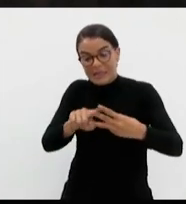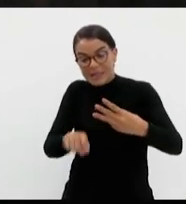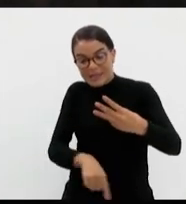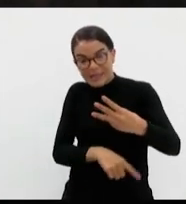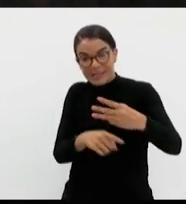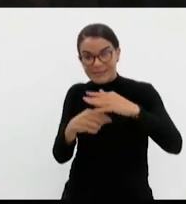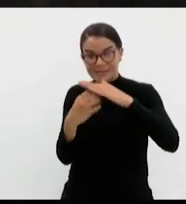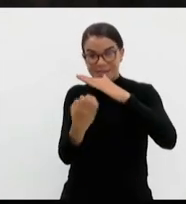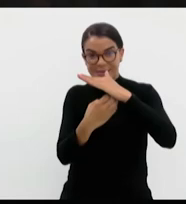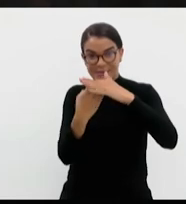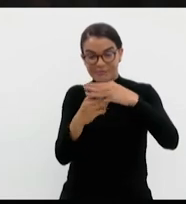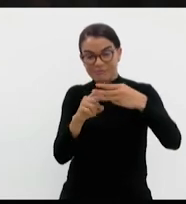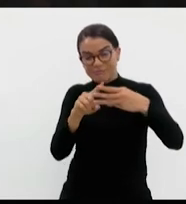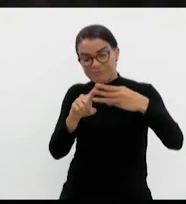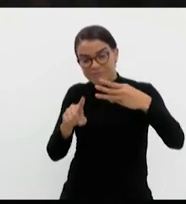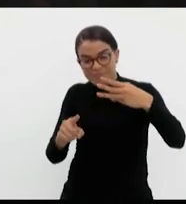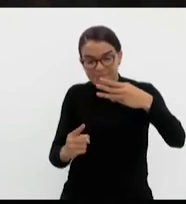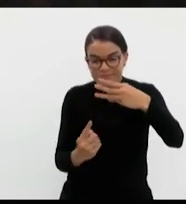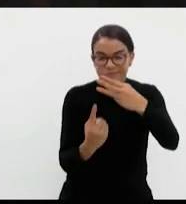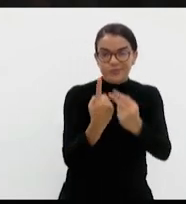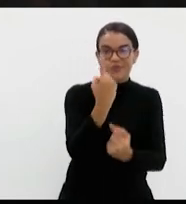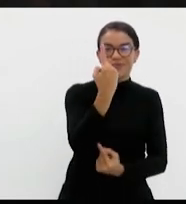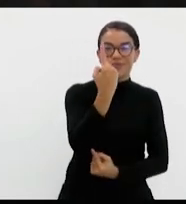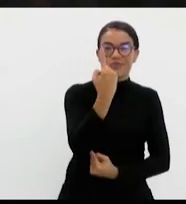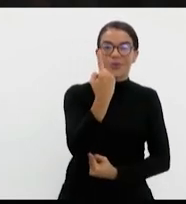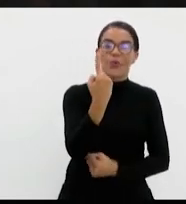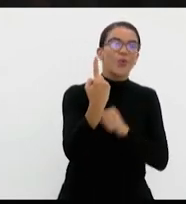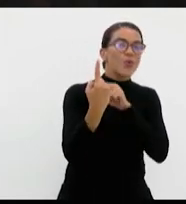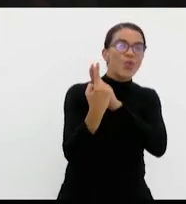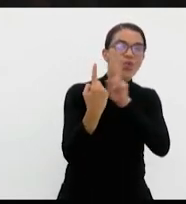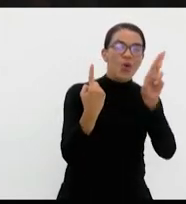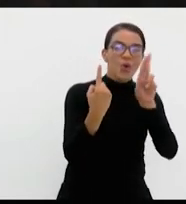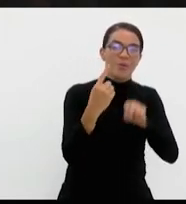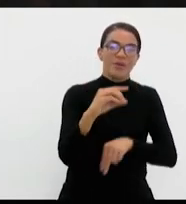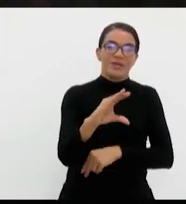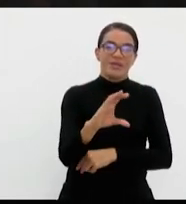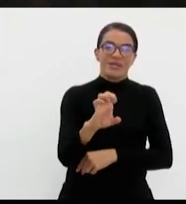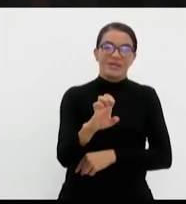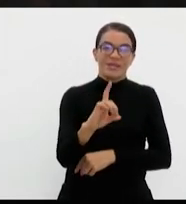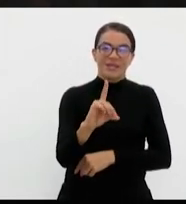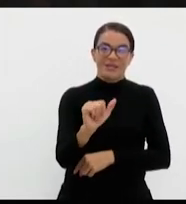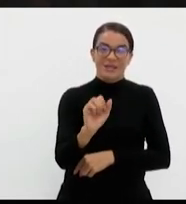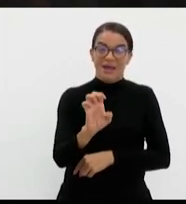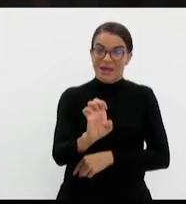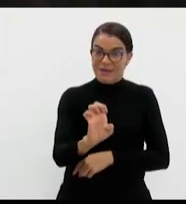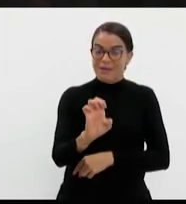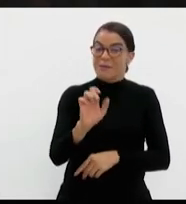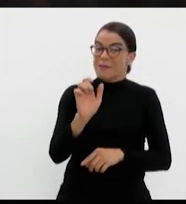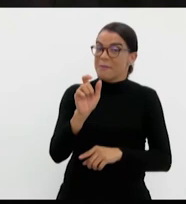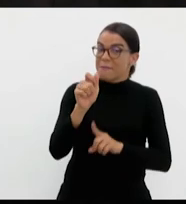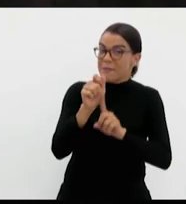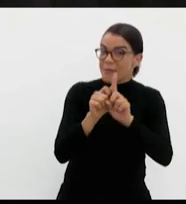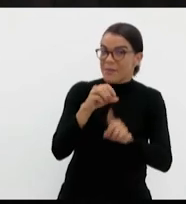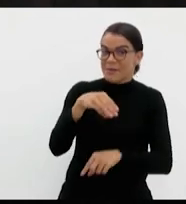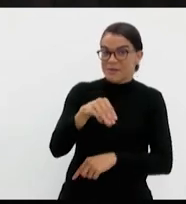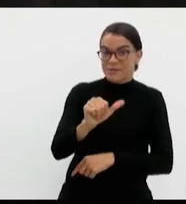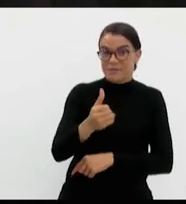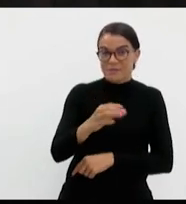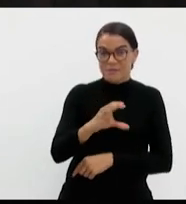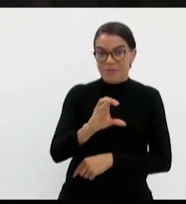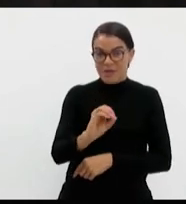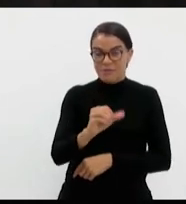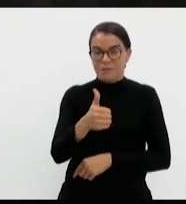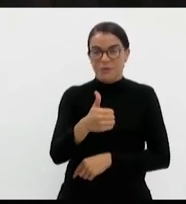companhias se fundiram numa só chamada SEDAE. Isto em março de